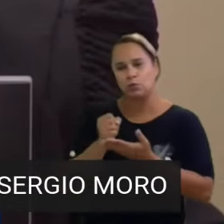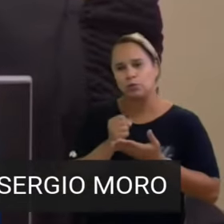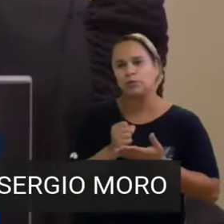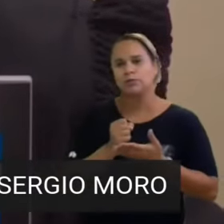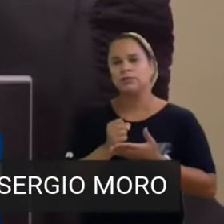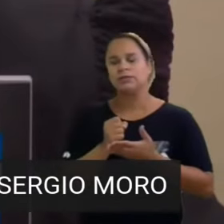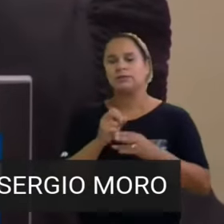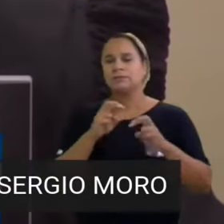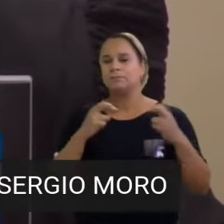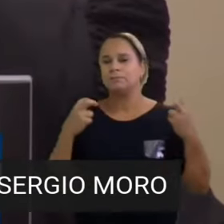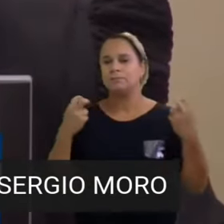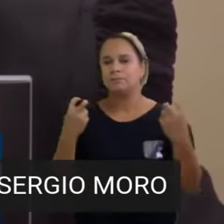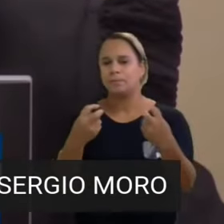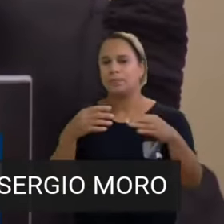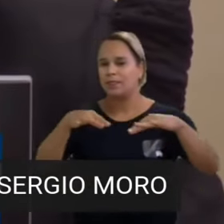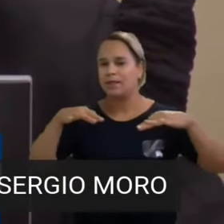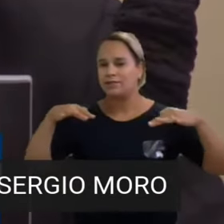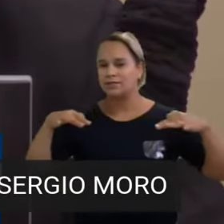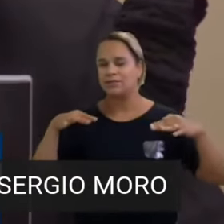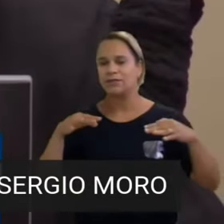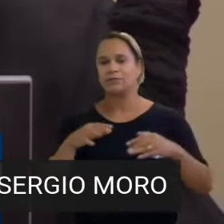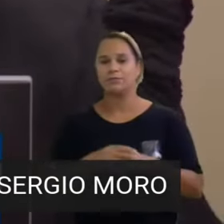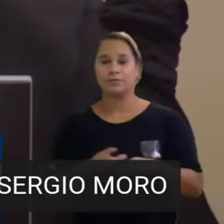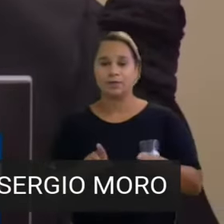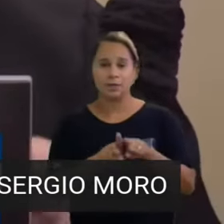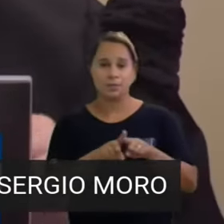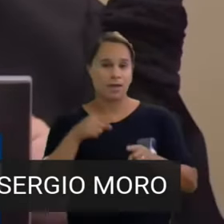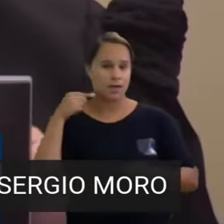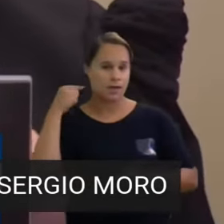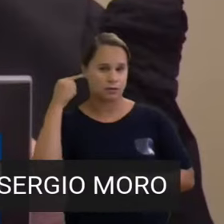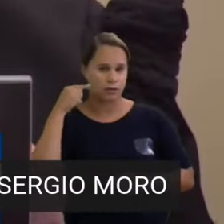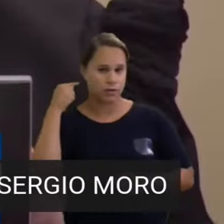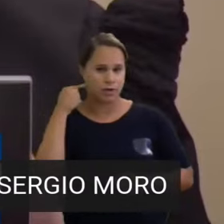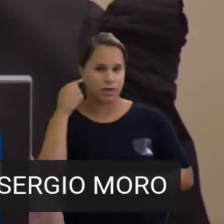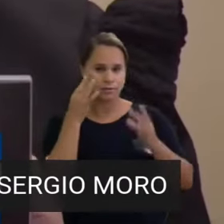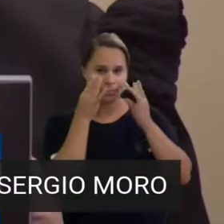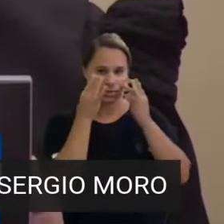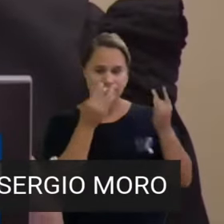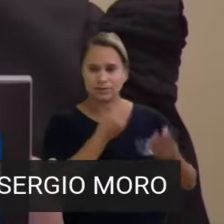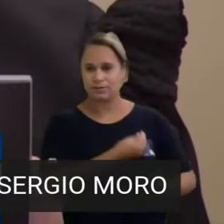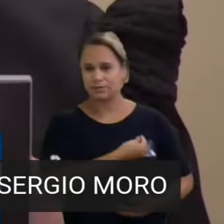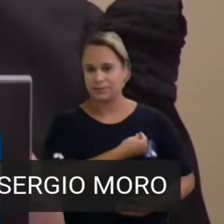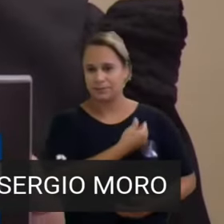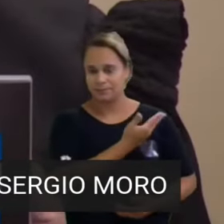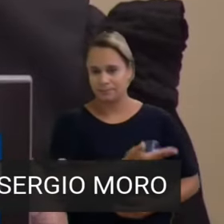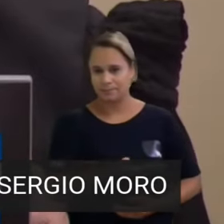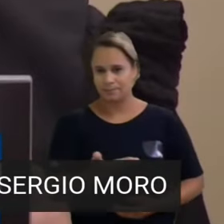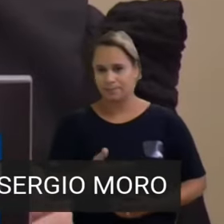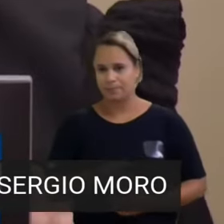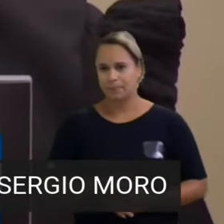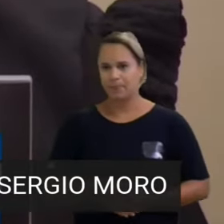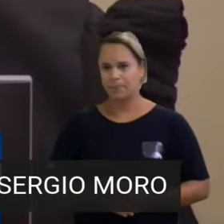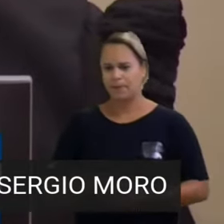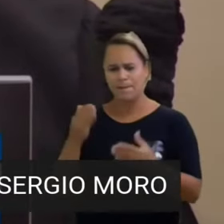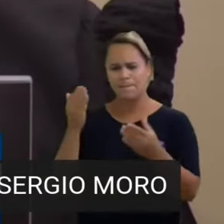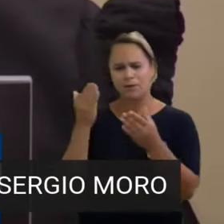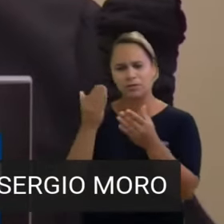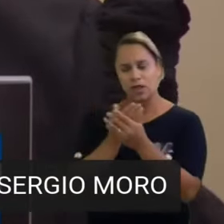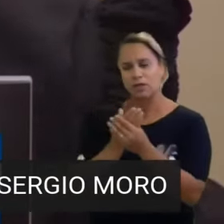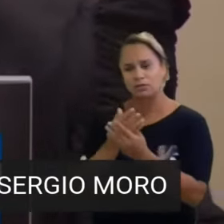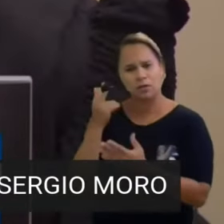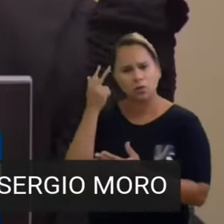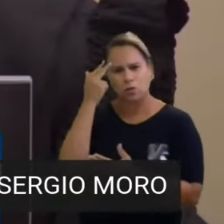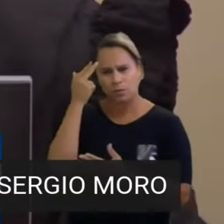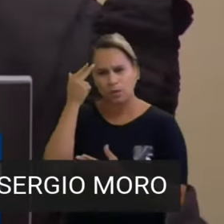Ministério Público e os advogados aqui presentes. Senhor presidente, esse processo é um processo eh corriqueiro, trata-se de embargo